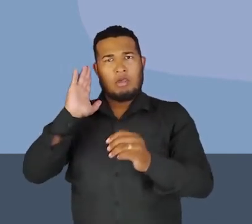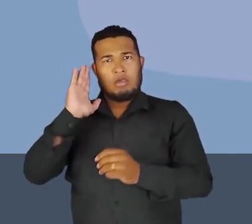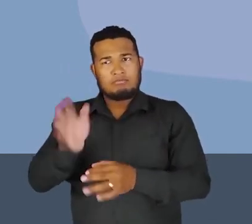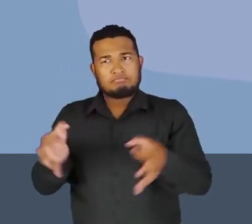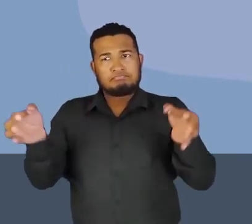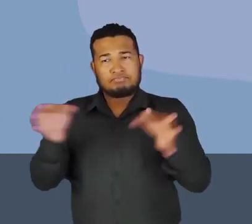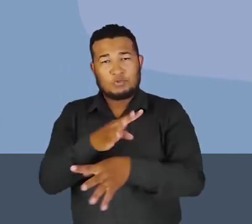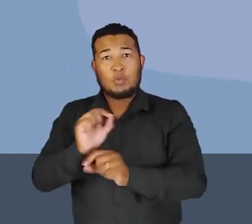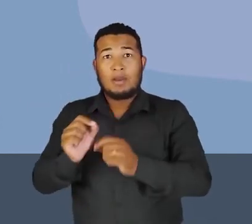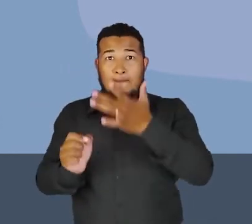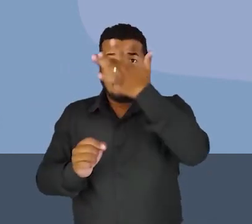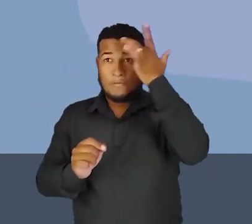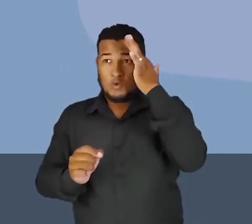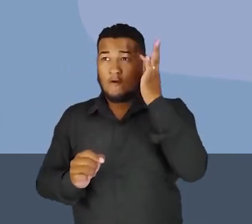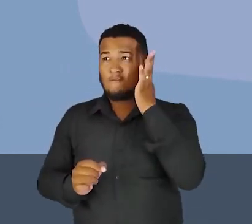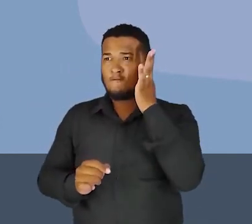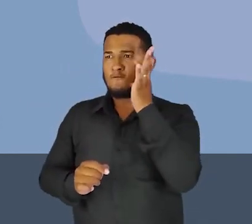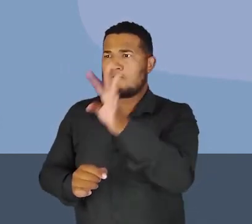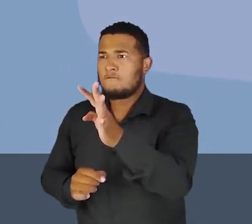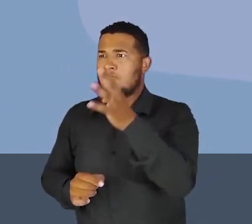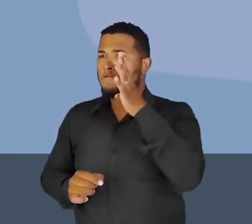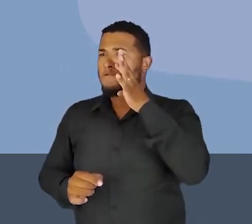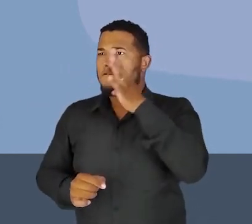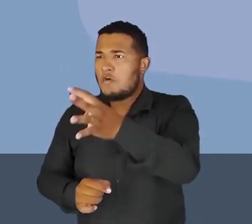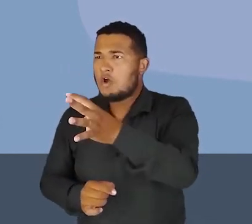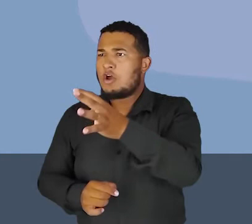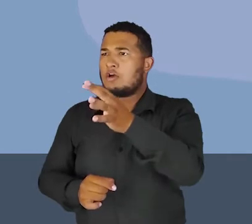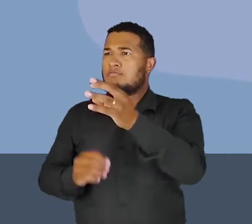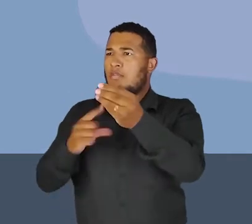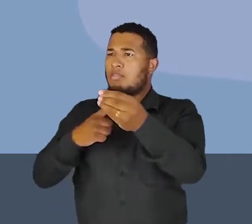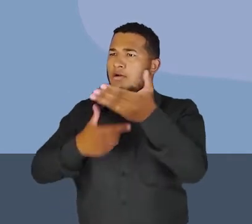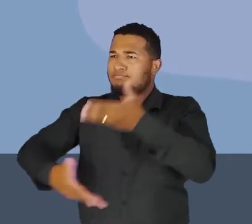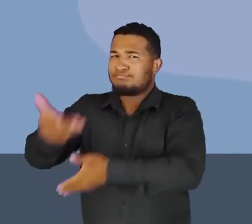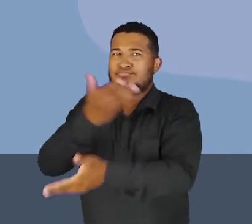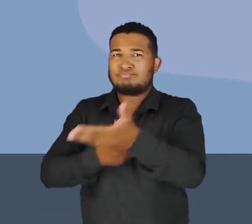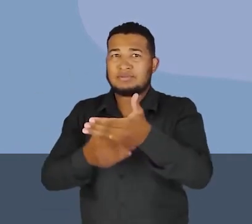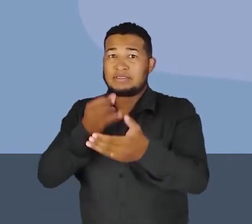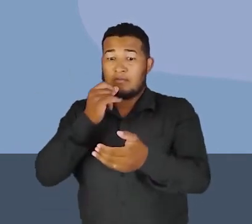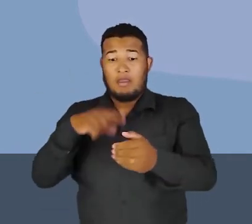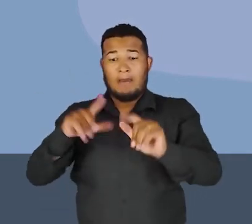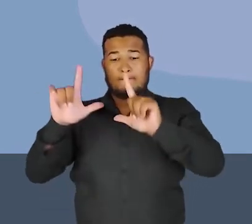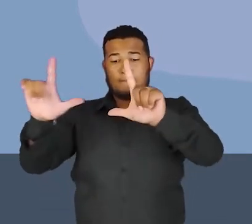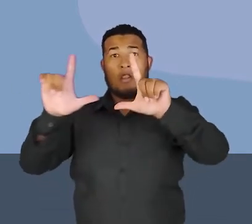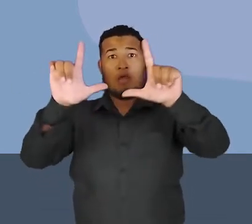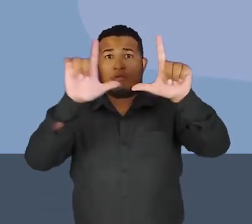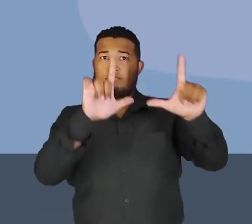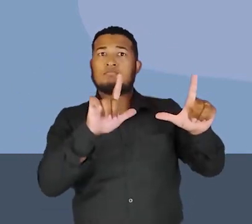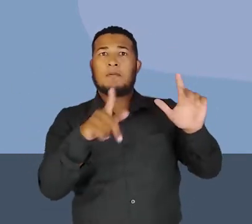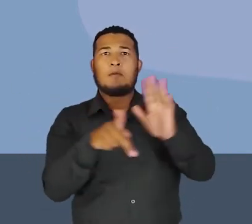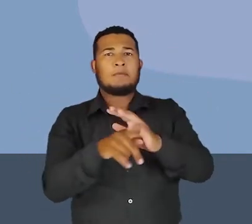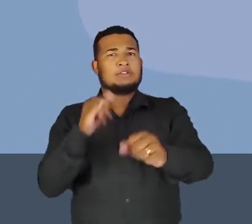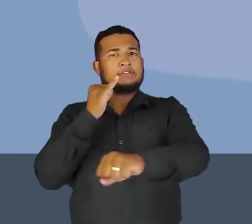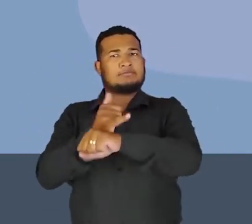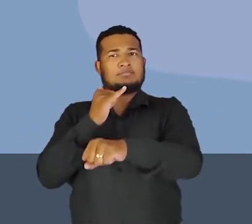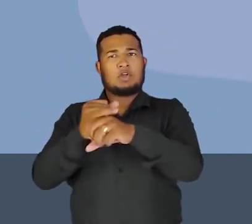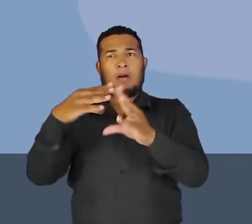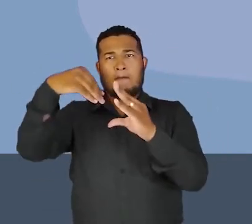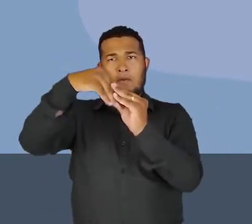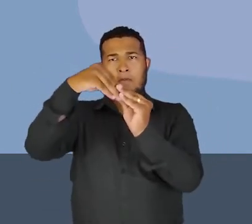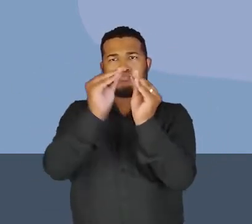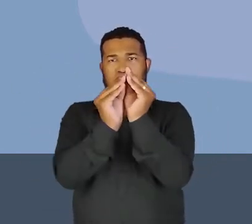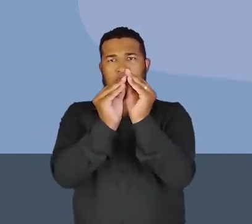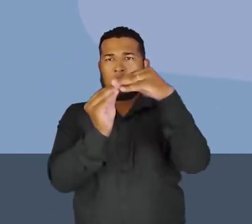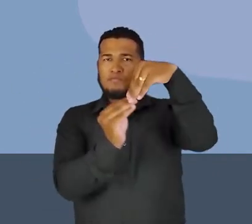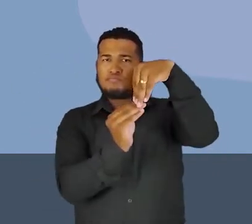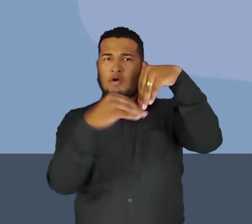que o espectador ou o participador interage com essa obra. São placas de aço inoxidável, articuladas com